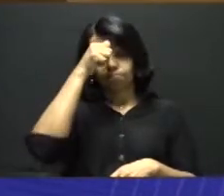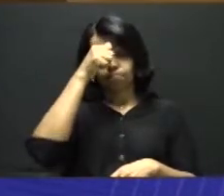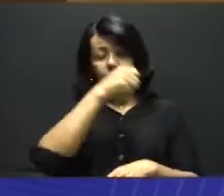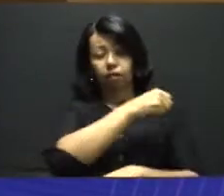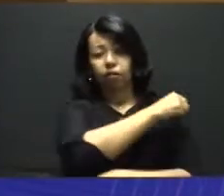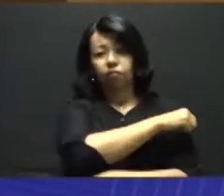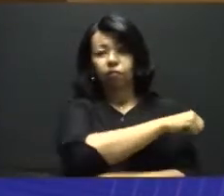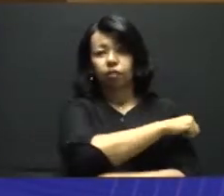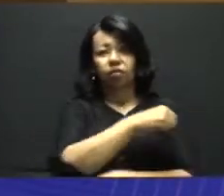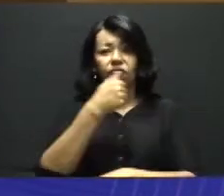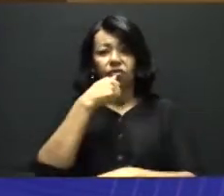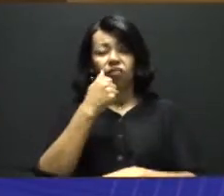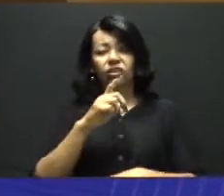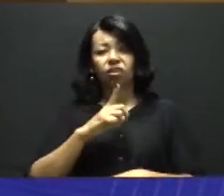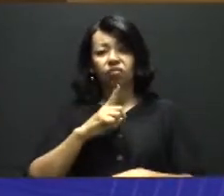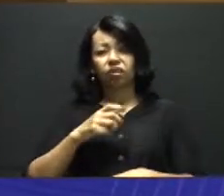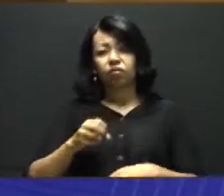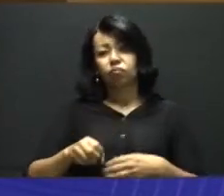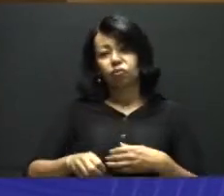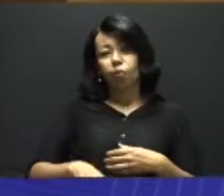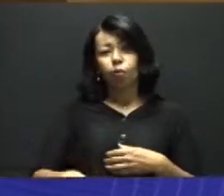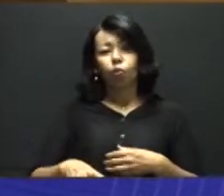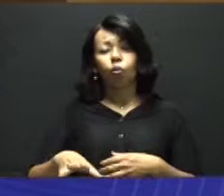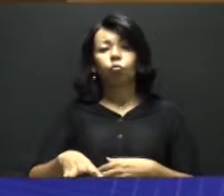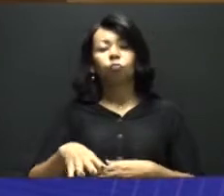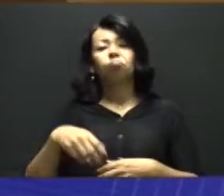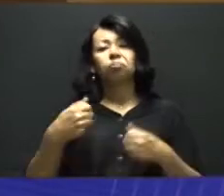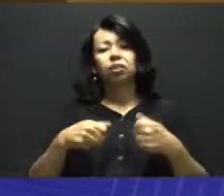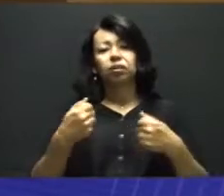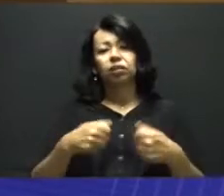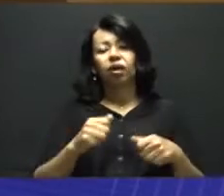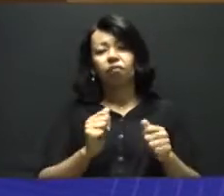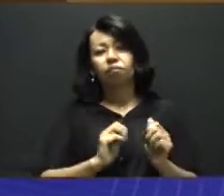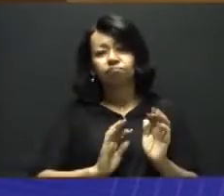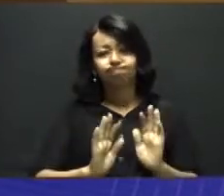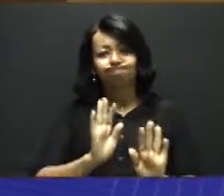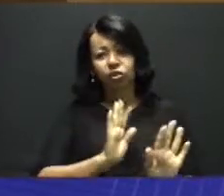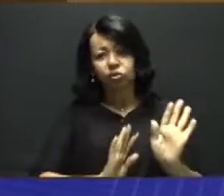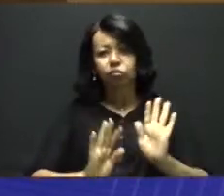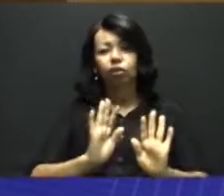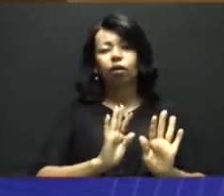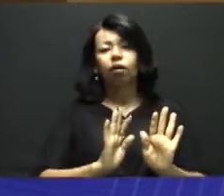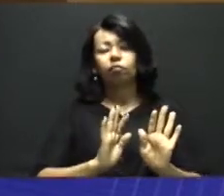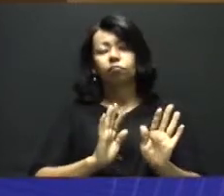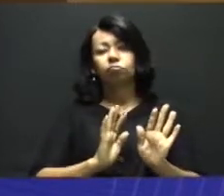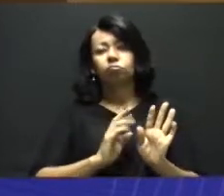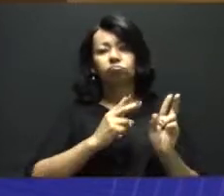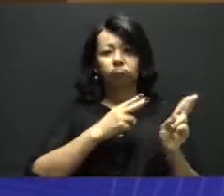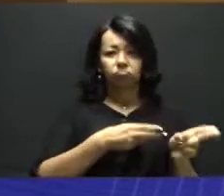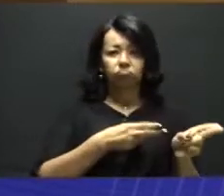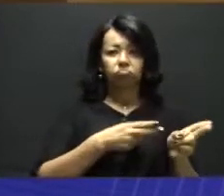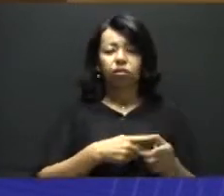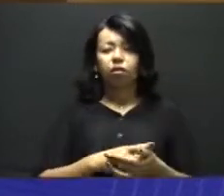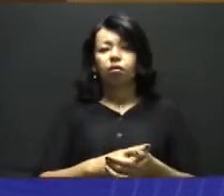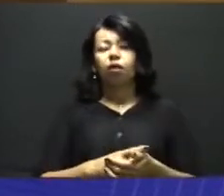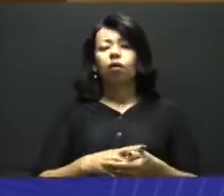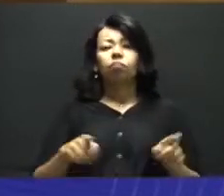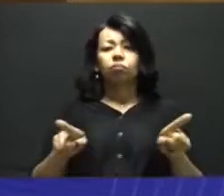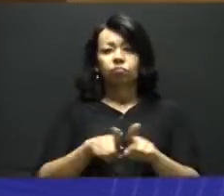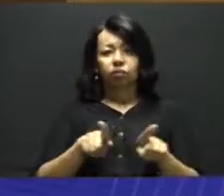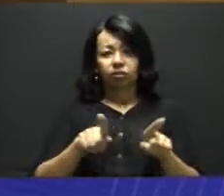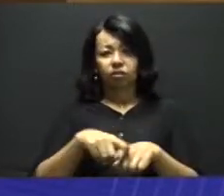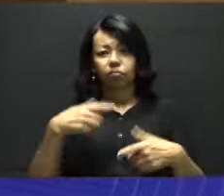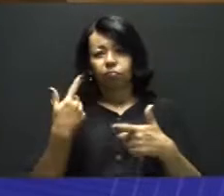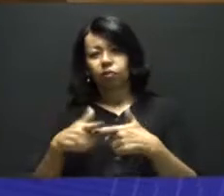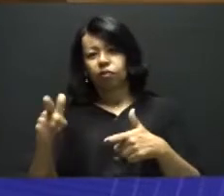estava tendo um aborto espontâneo e precisava ficar em repouso total esse período danielle teve